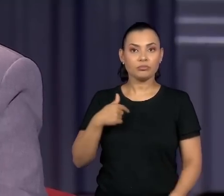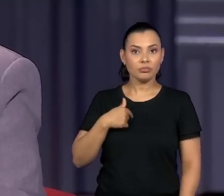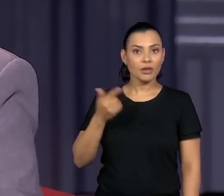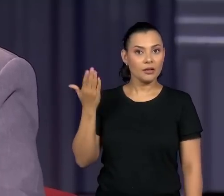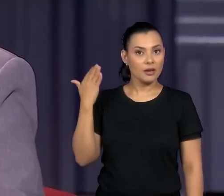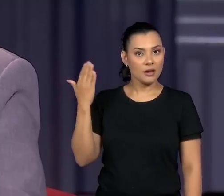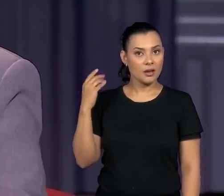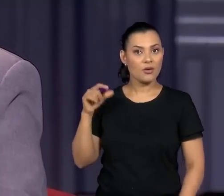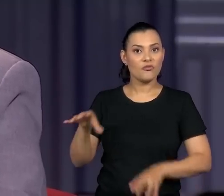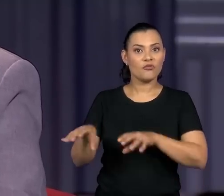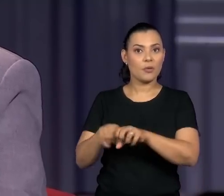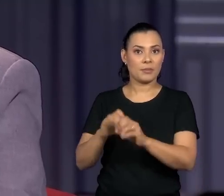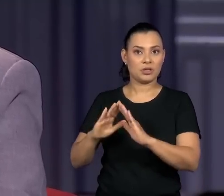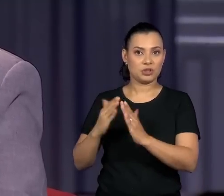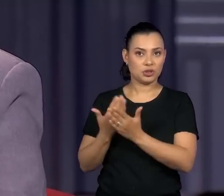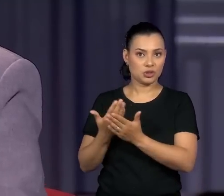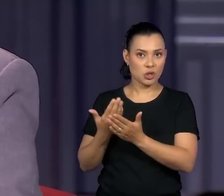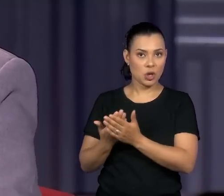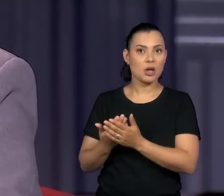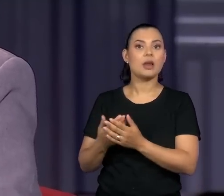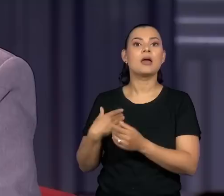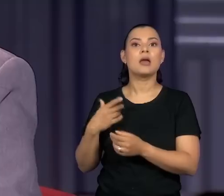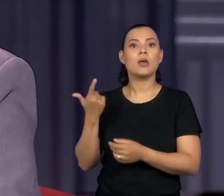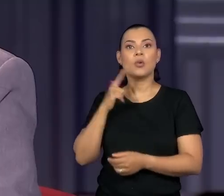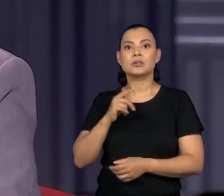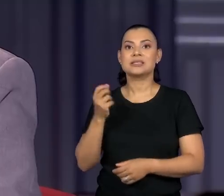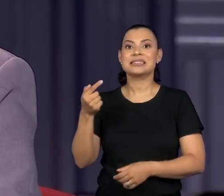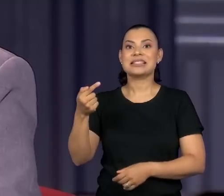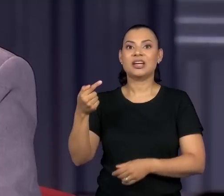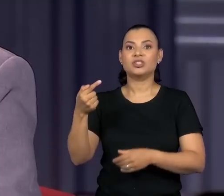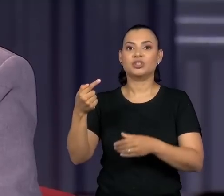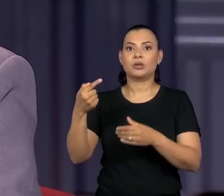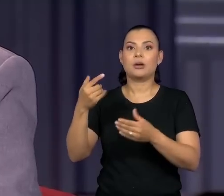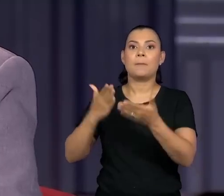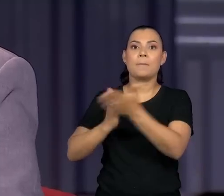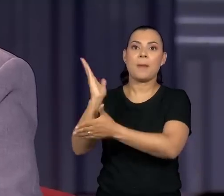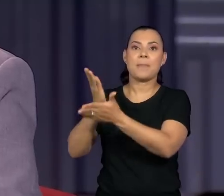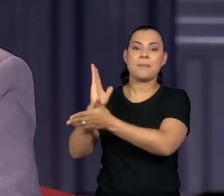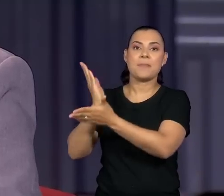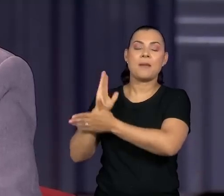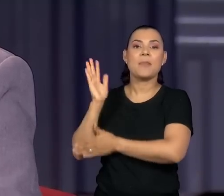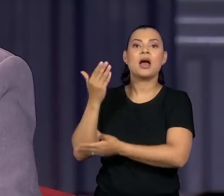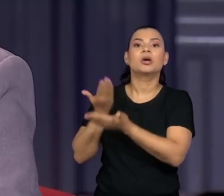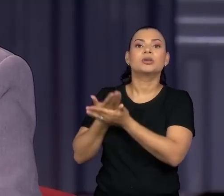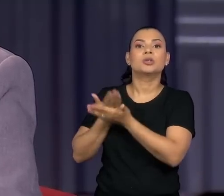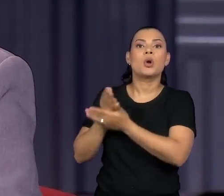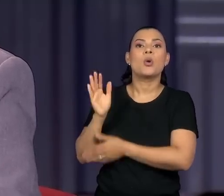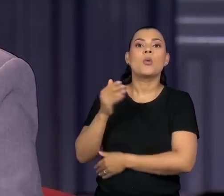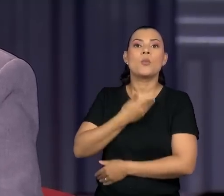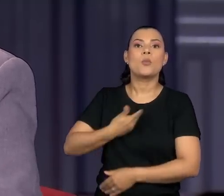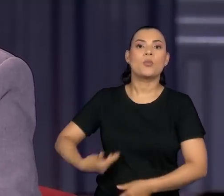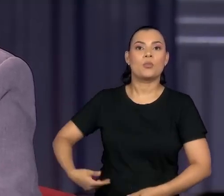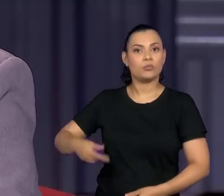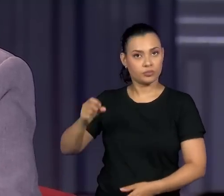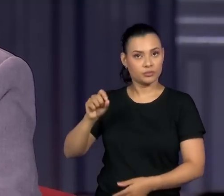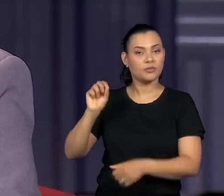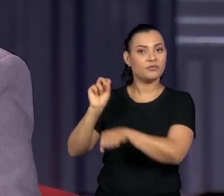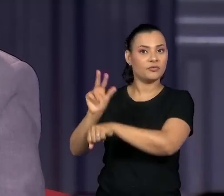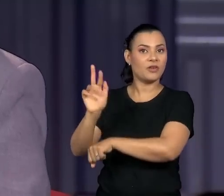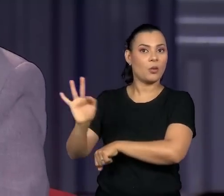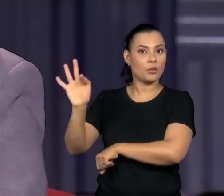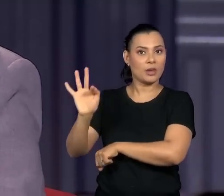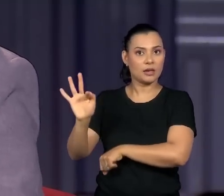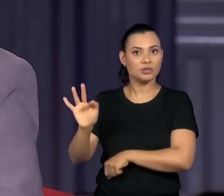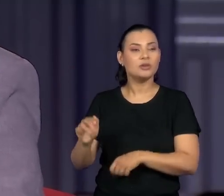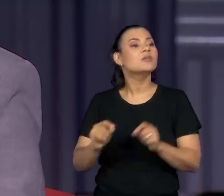Quando eu formei na escola, eu passei em 7 vestibulares públicos. Uau! E aí eu fui escolher, né, o que é que eu ia fazer. Você